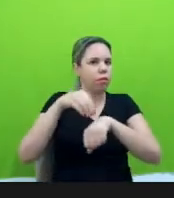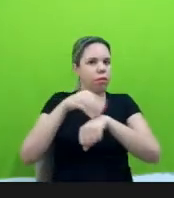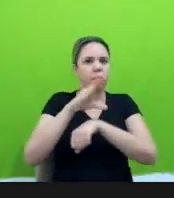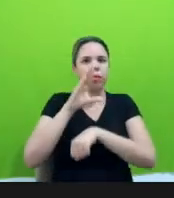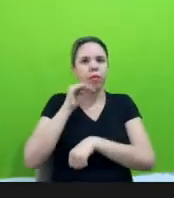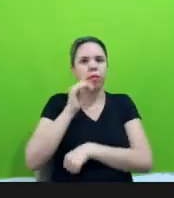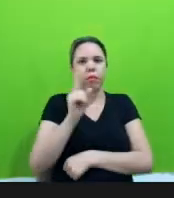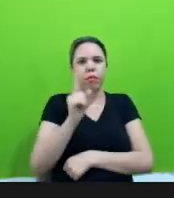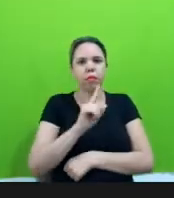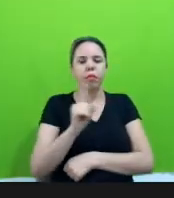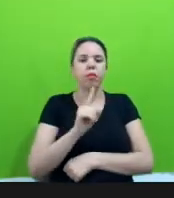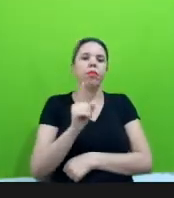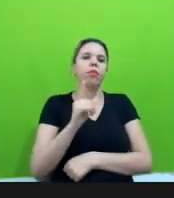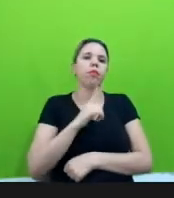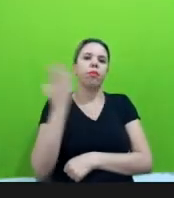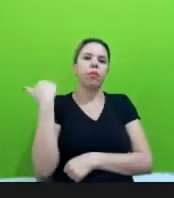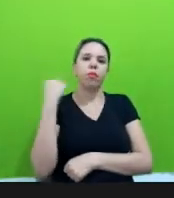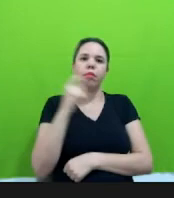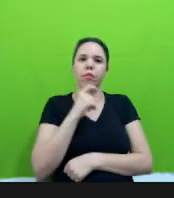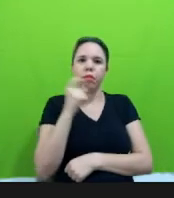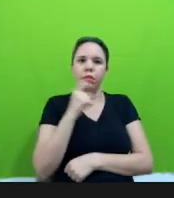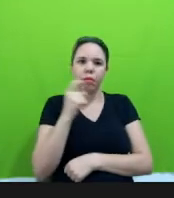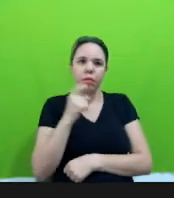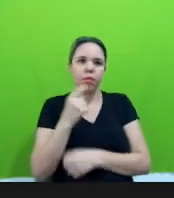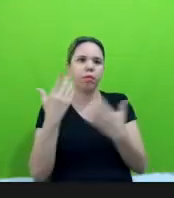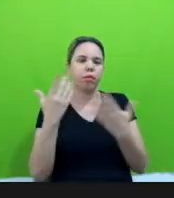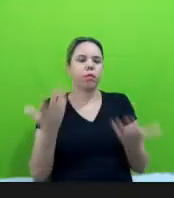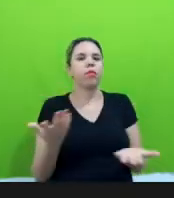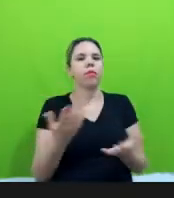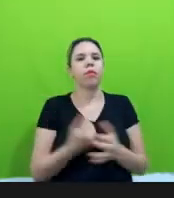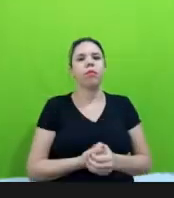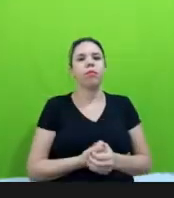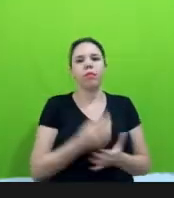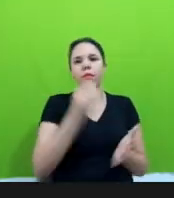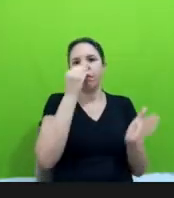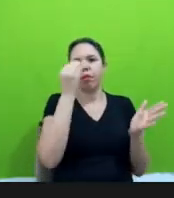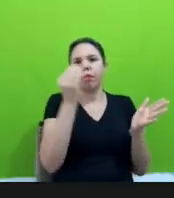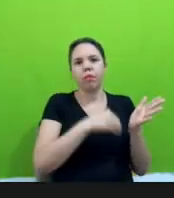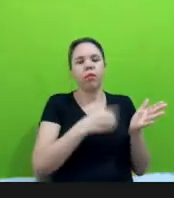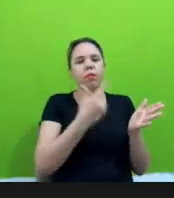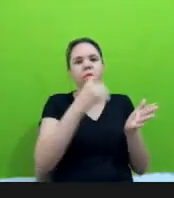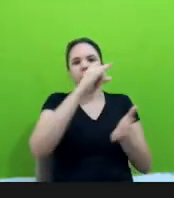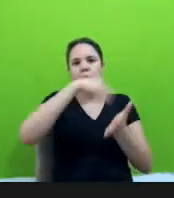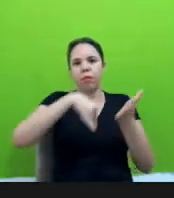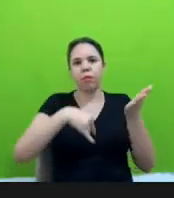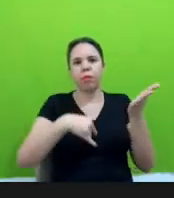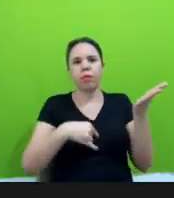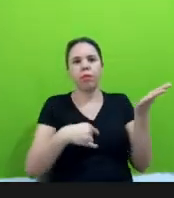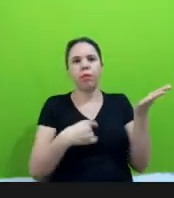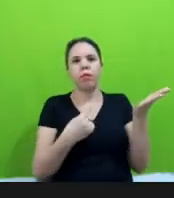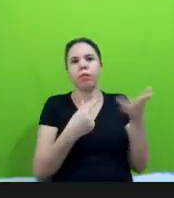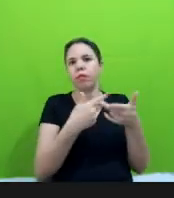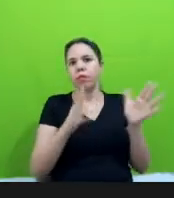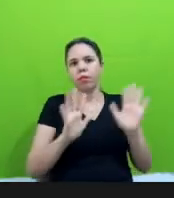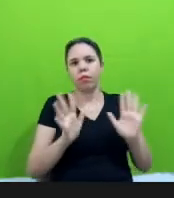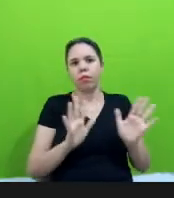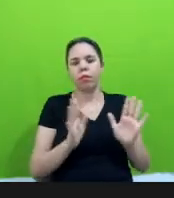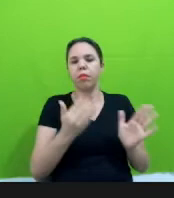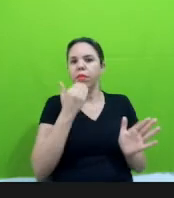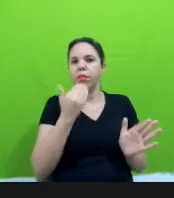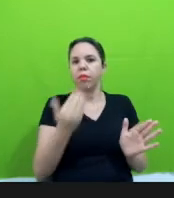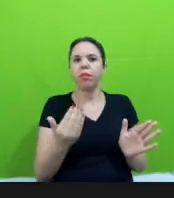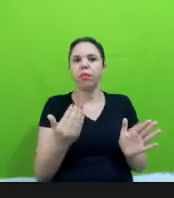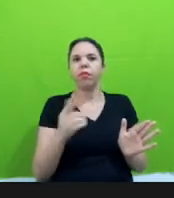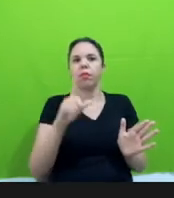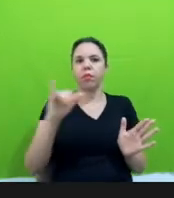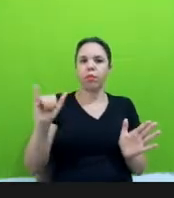ou então havia mentiras, né? Então, elas eram negadas, não tem documento sobre isso, não tem tal coisa. Quando pede por LAI, há um